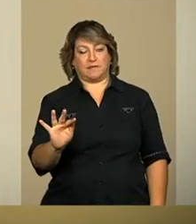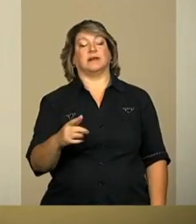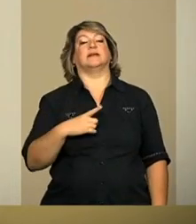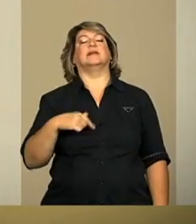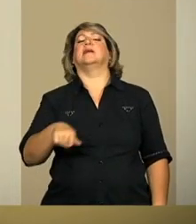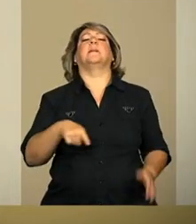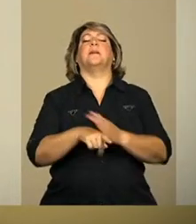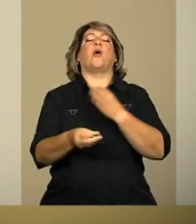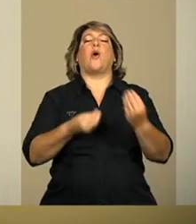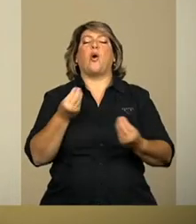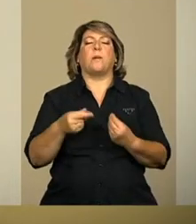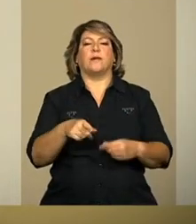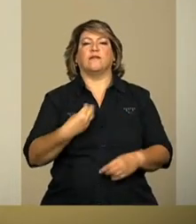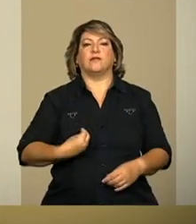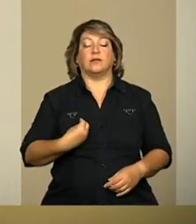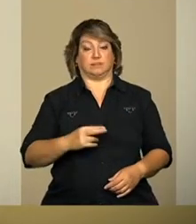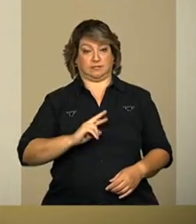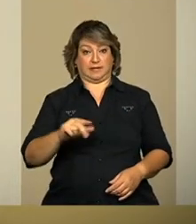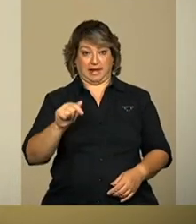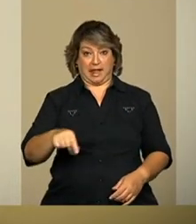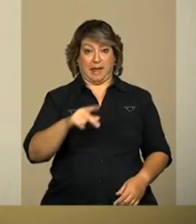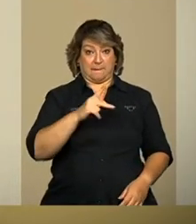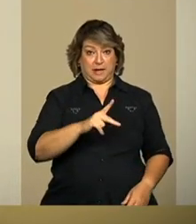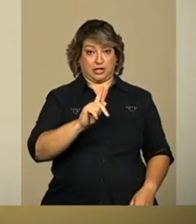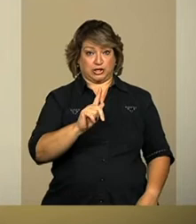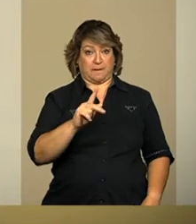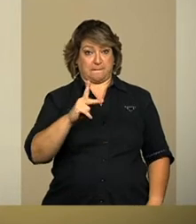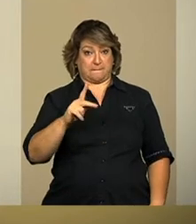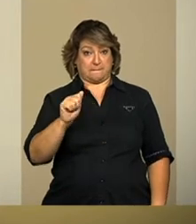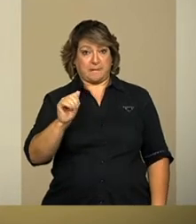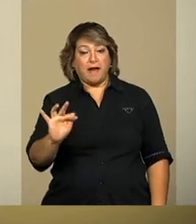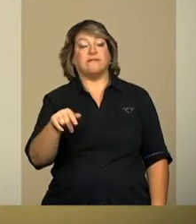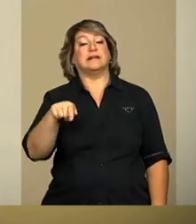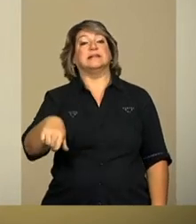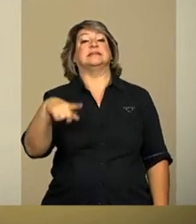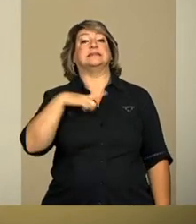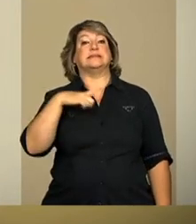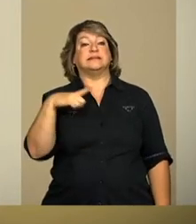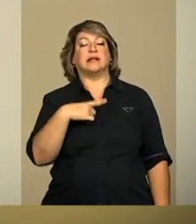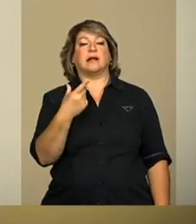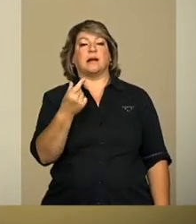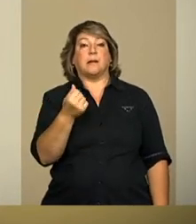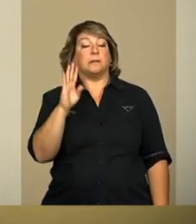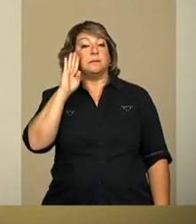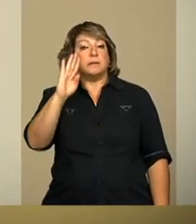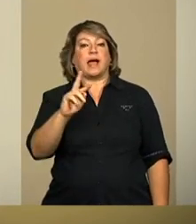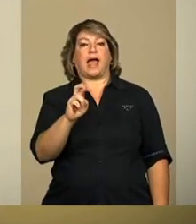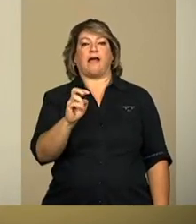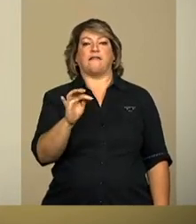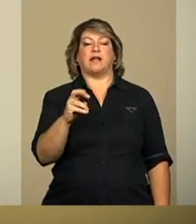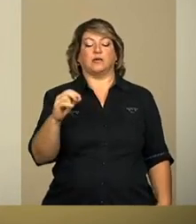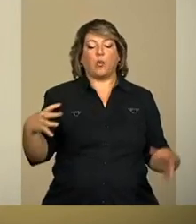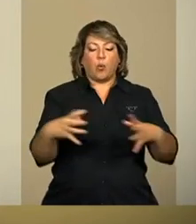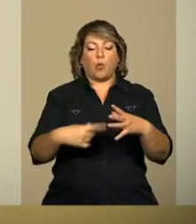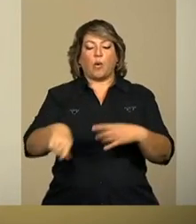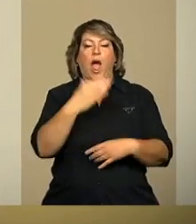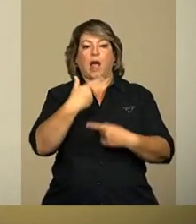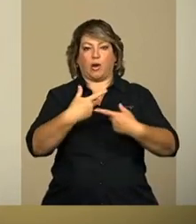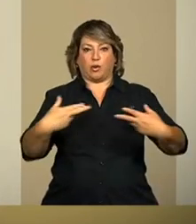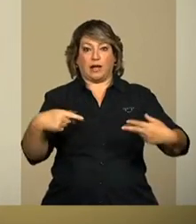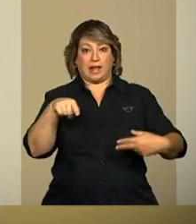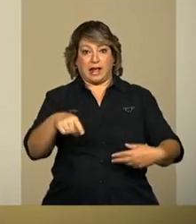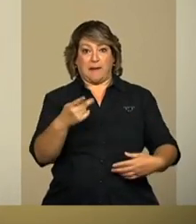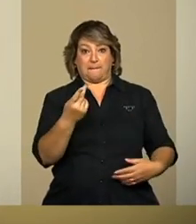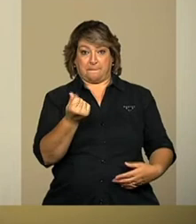presidenta olha Luciano o pgpf estabelece um preço de referência para um grupo de alimentos e esse